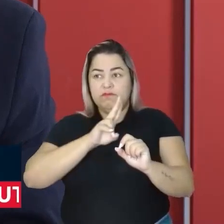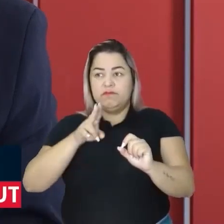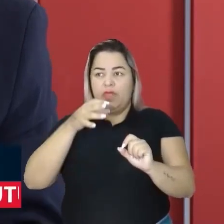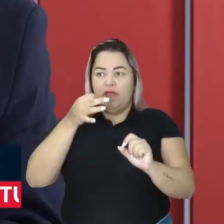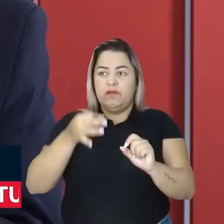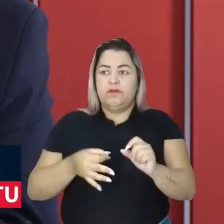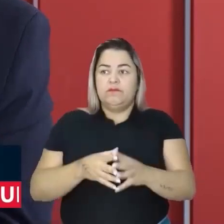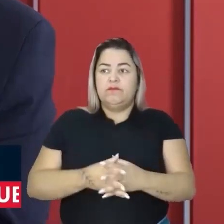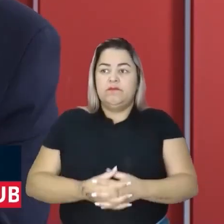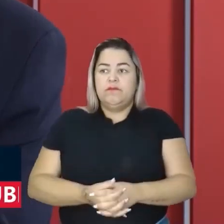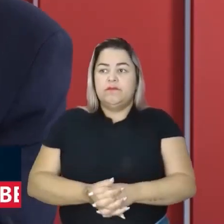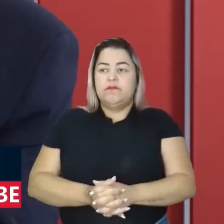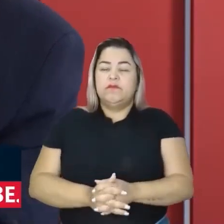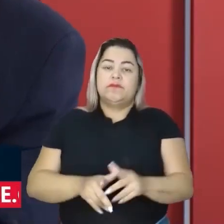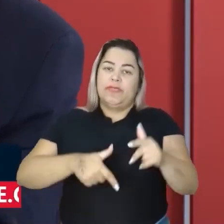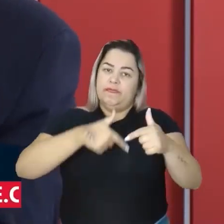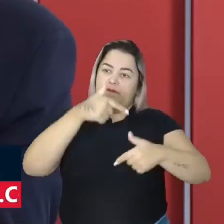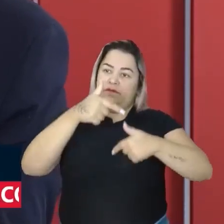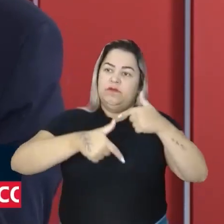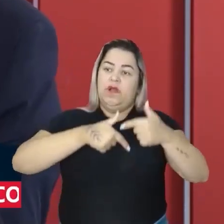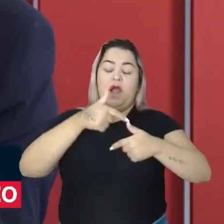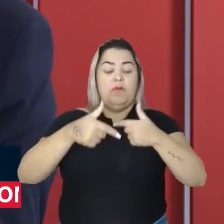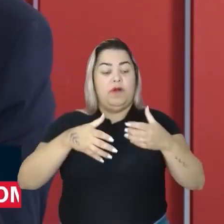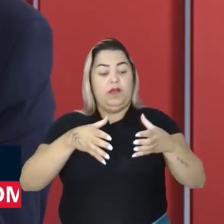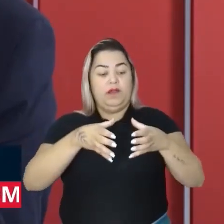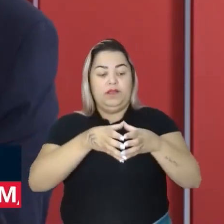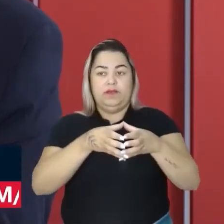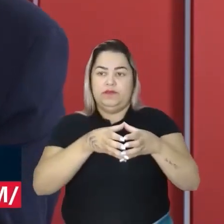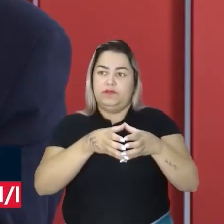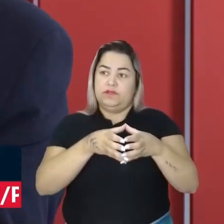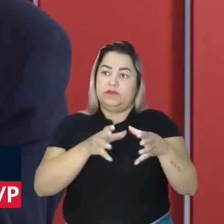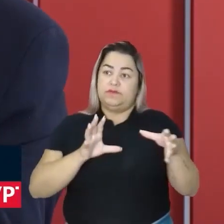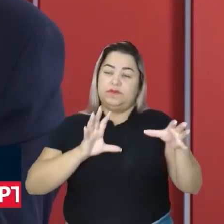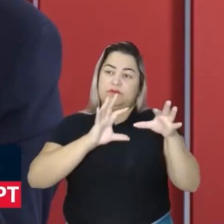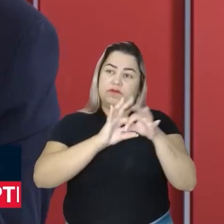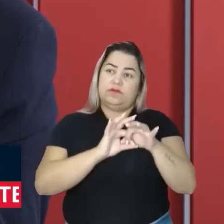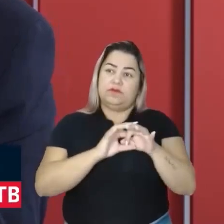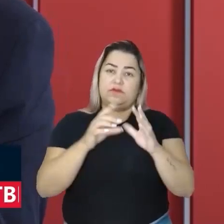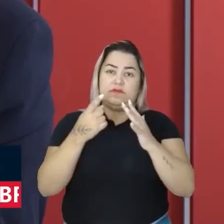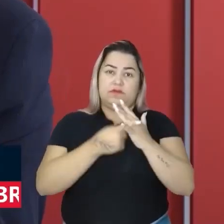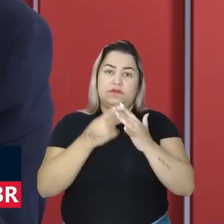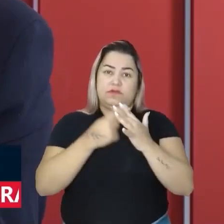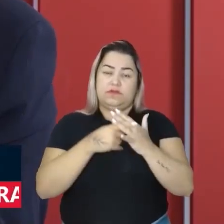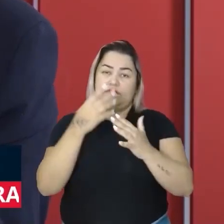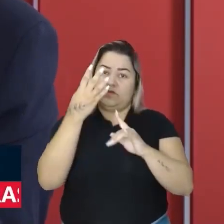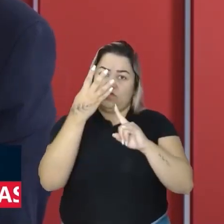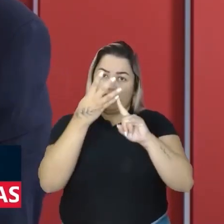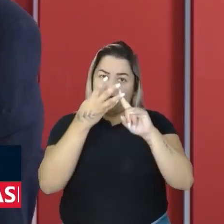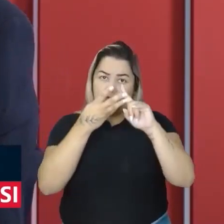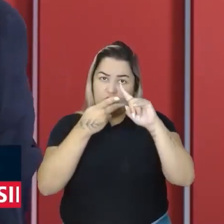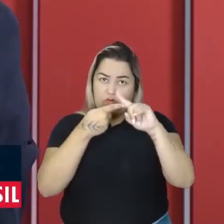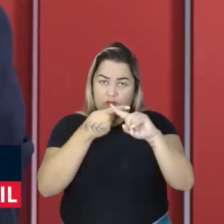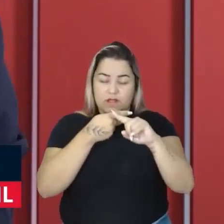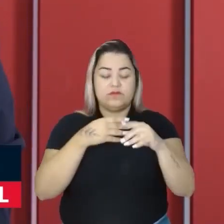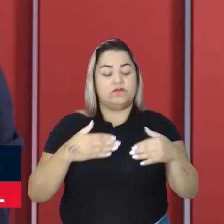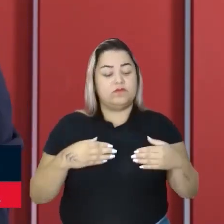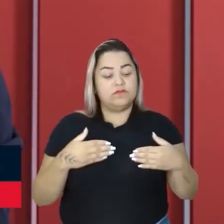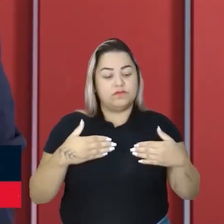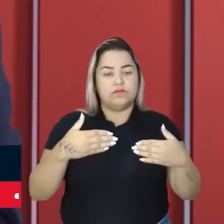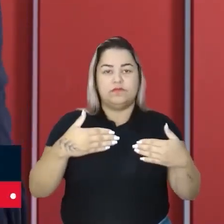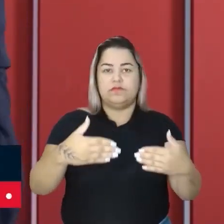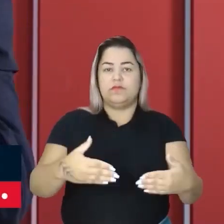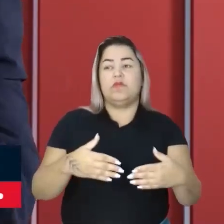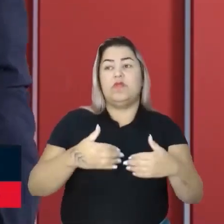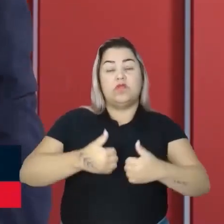lá, que é um trabalho conjunto entre os 4 ministérios para dar